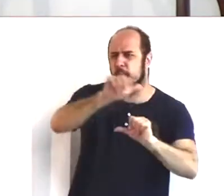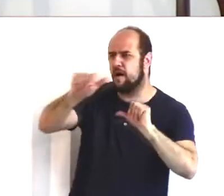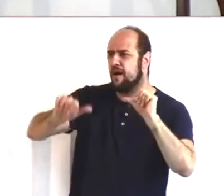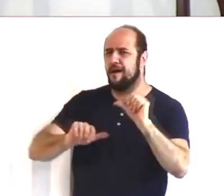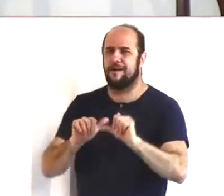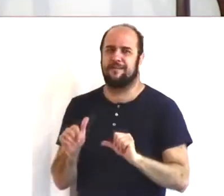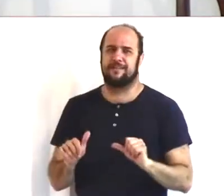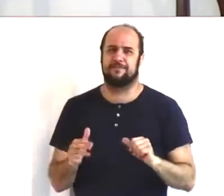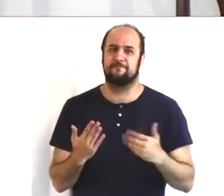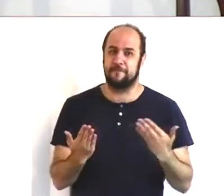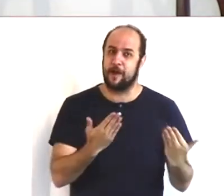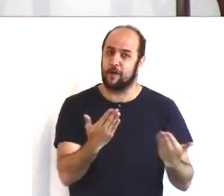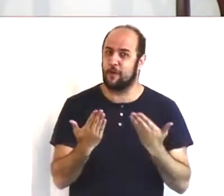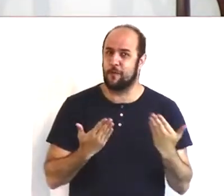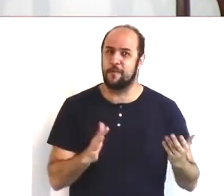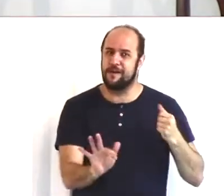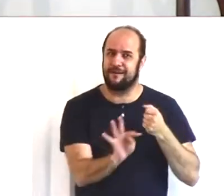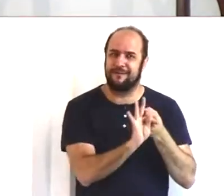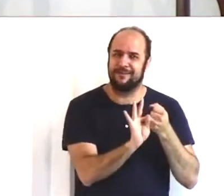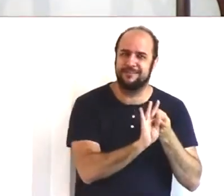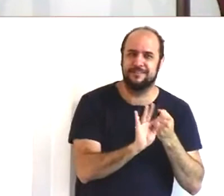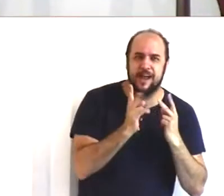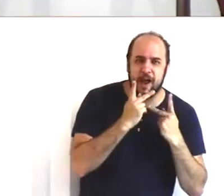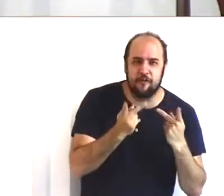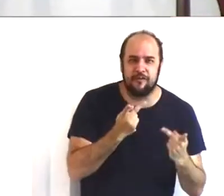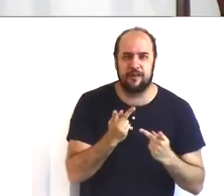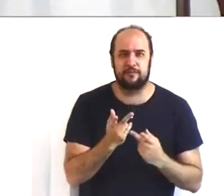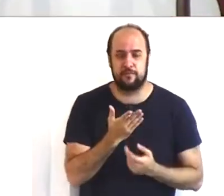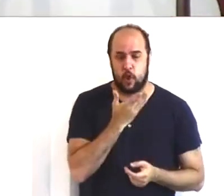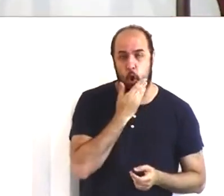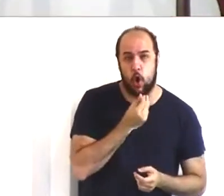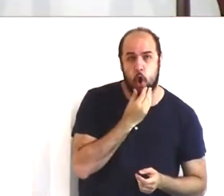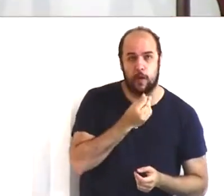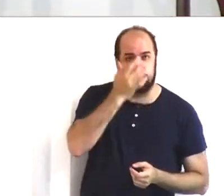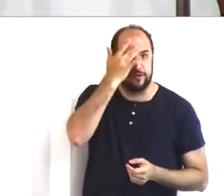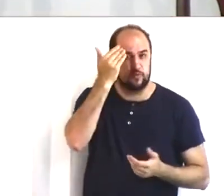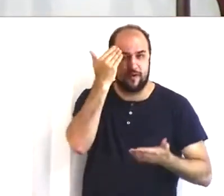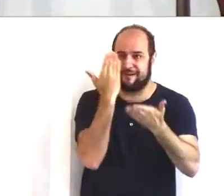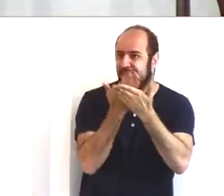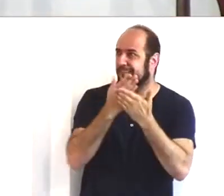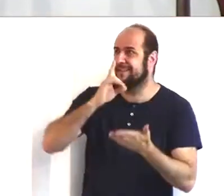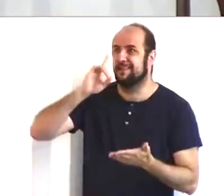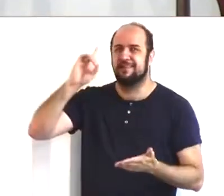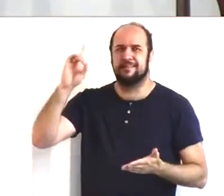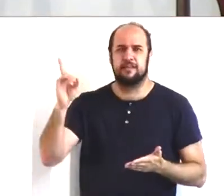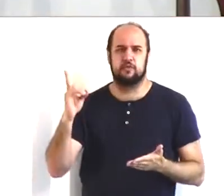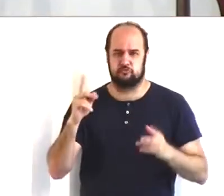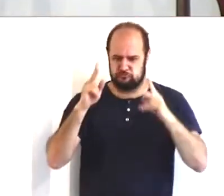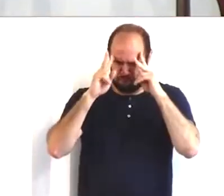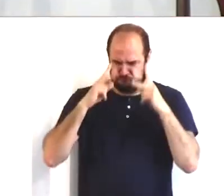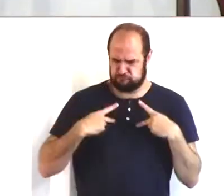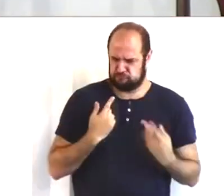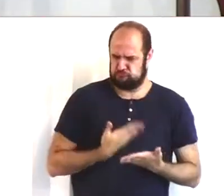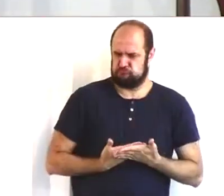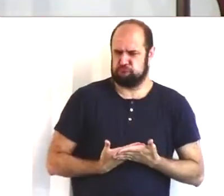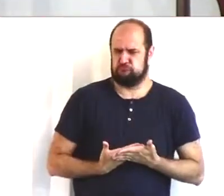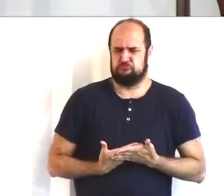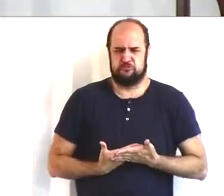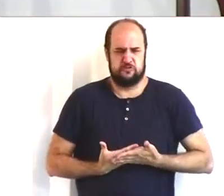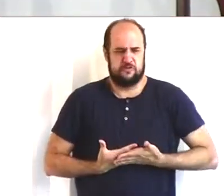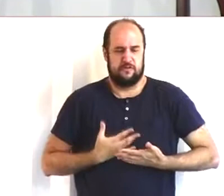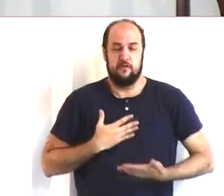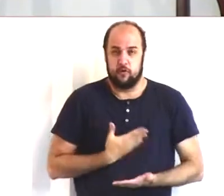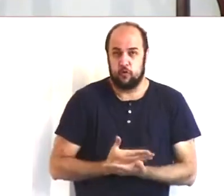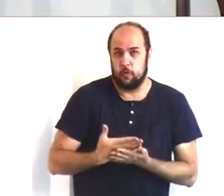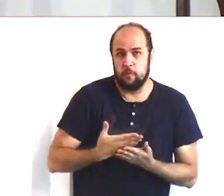menos isso que Tiago queria dizer. Olha, o homem que não confia na sabedoria de Deus, mas confia em si, ele vai começar